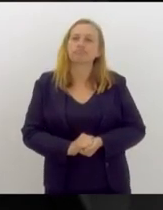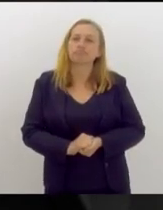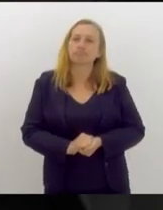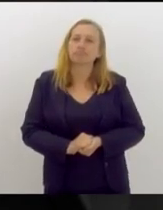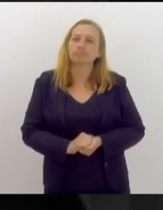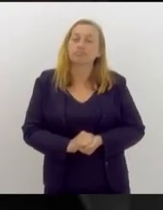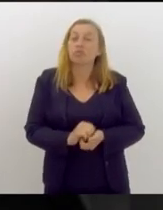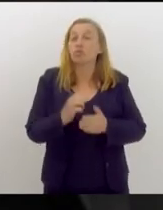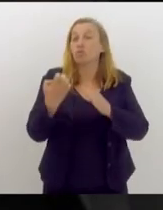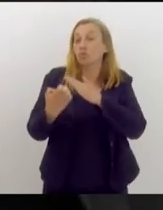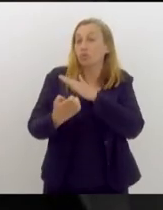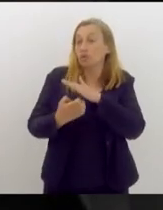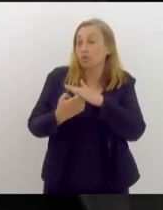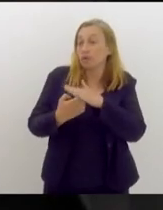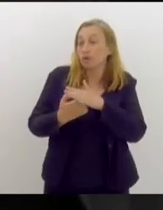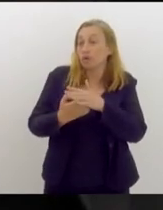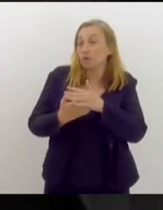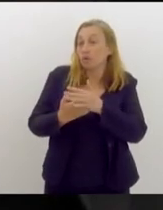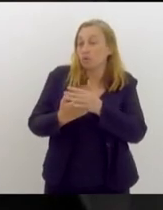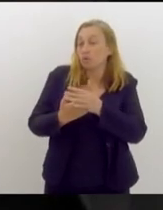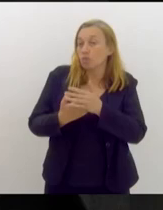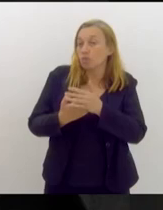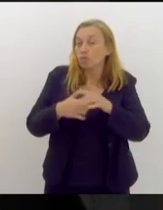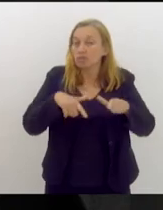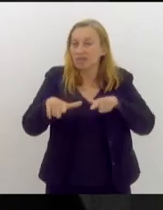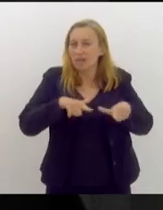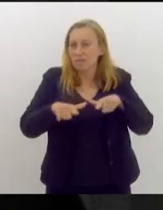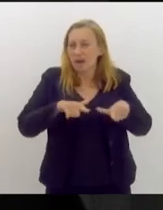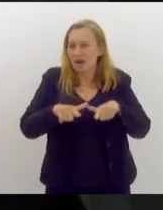o emprego de 40